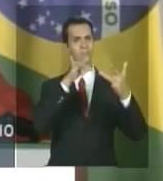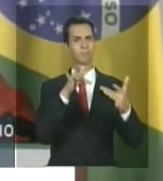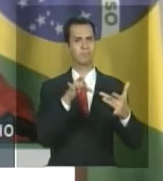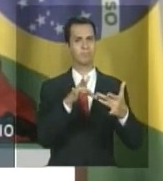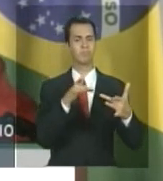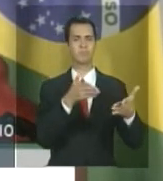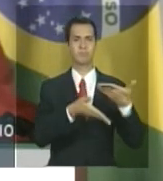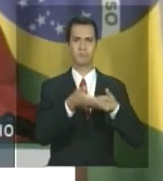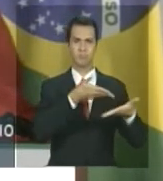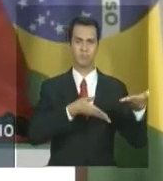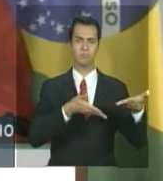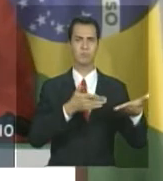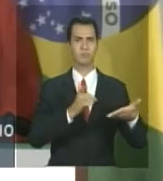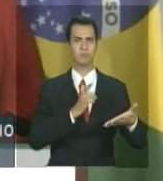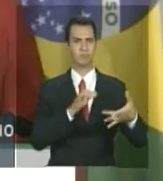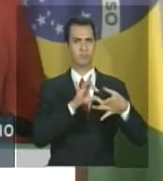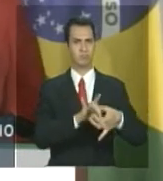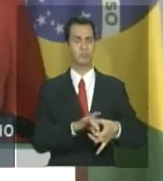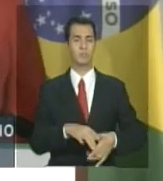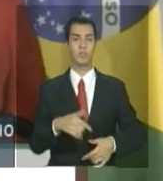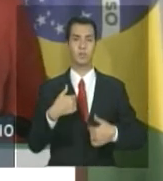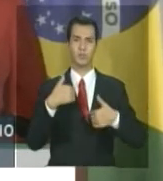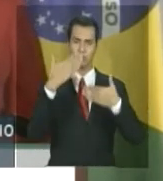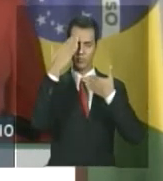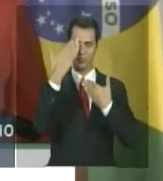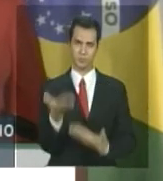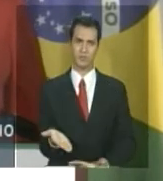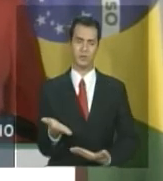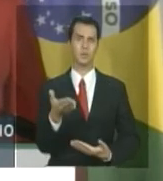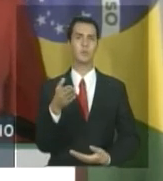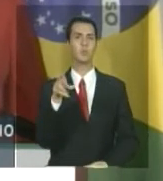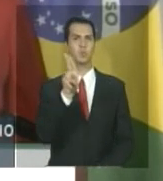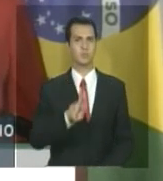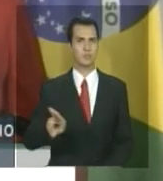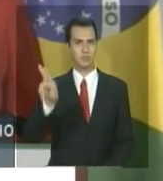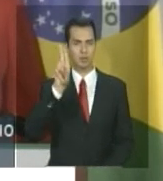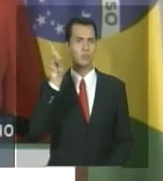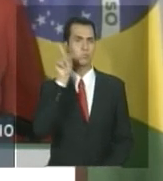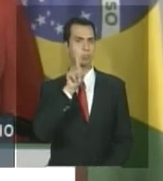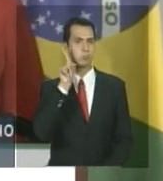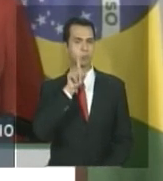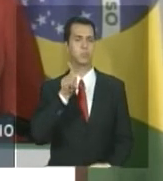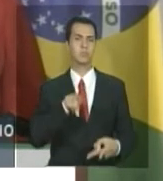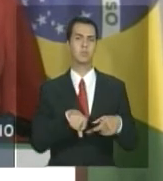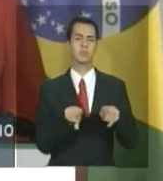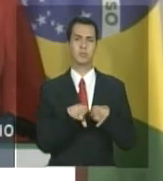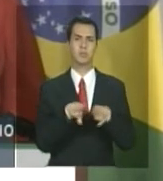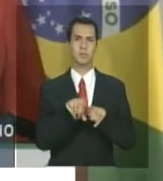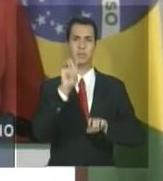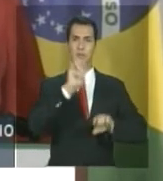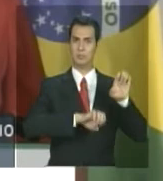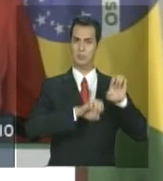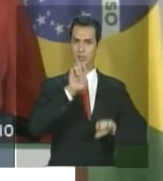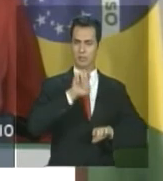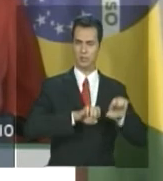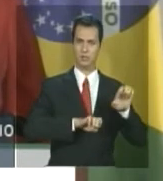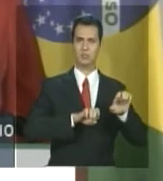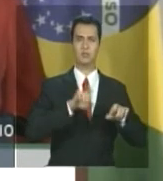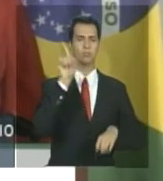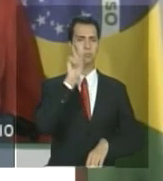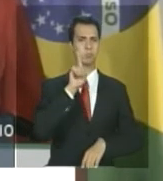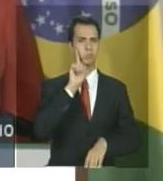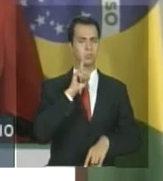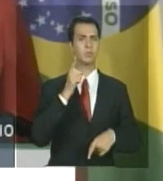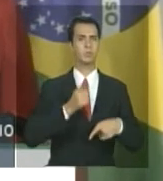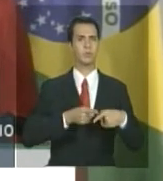comunidades. Eu agradeço às universidades norte-americanas e às empresas a receptividade acolhida